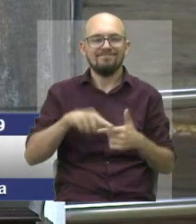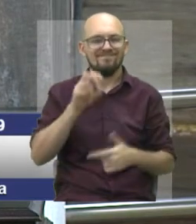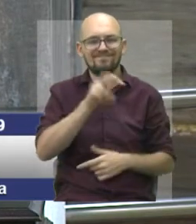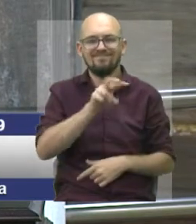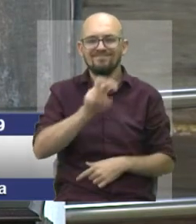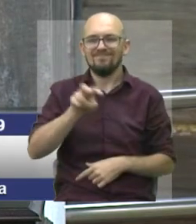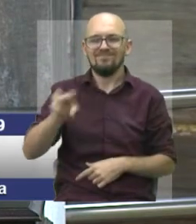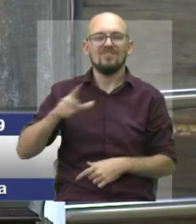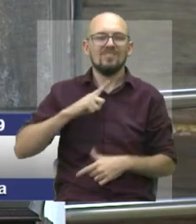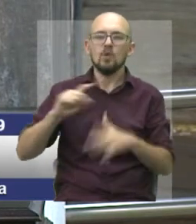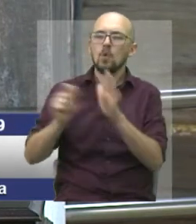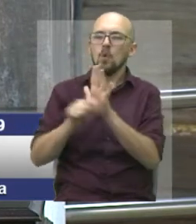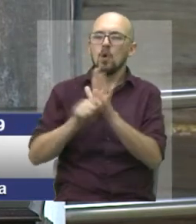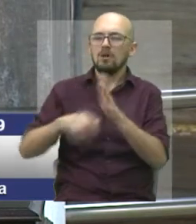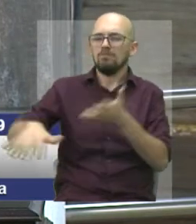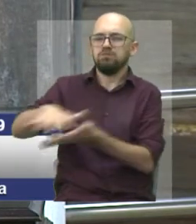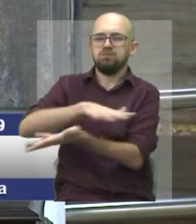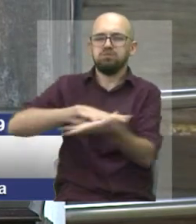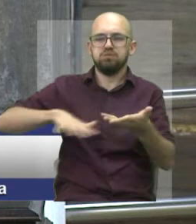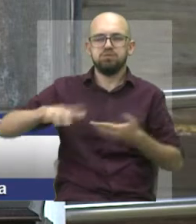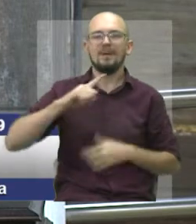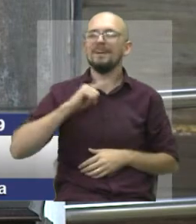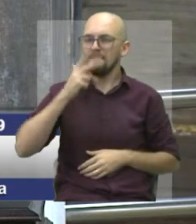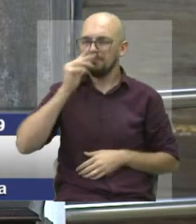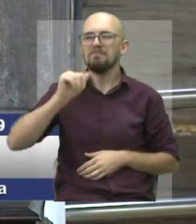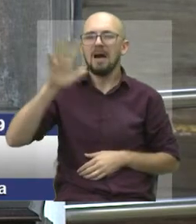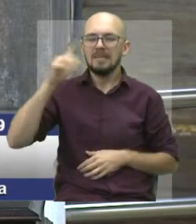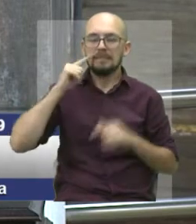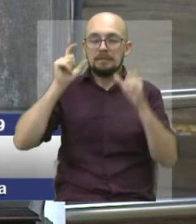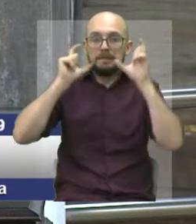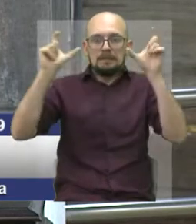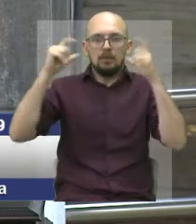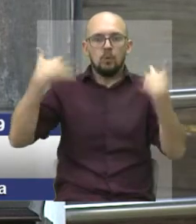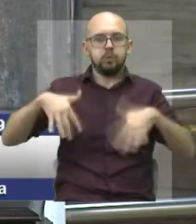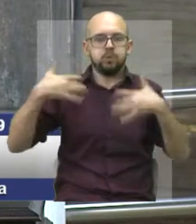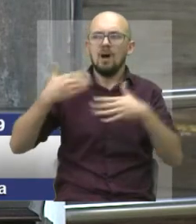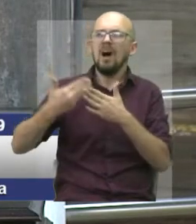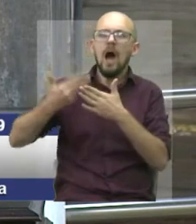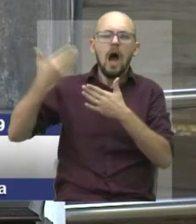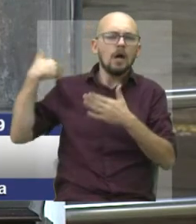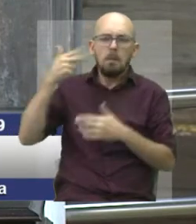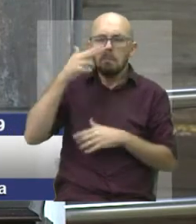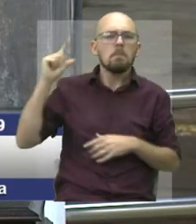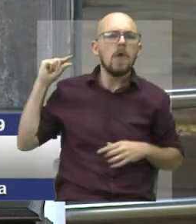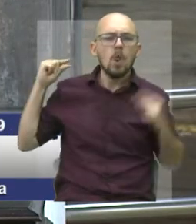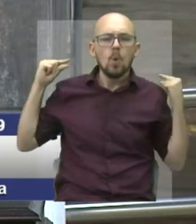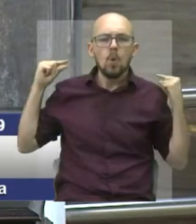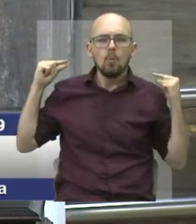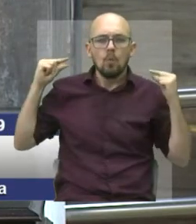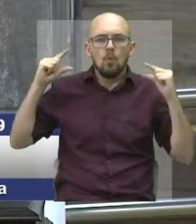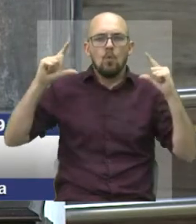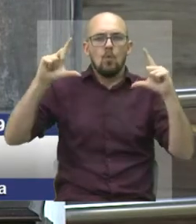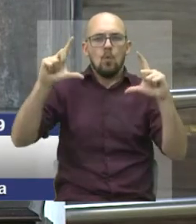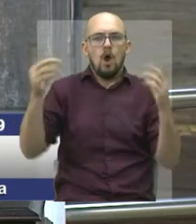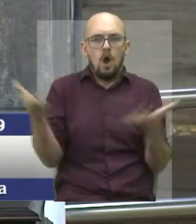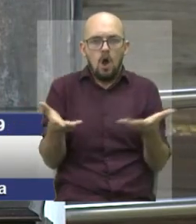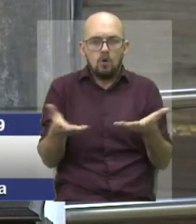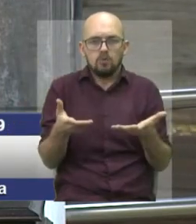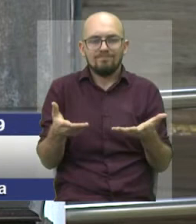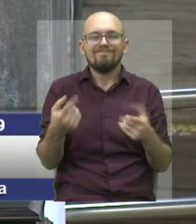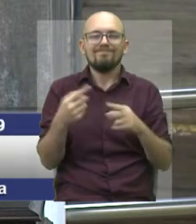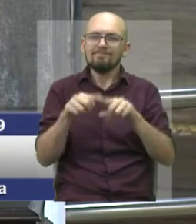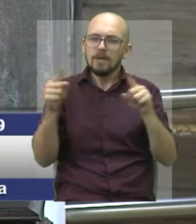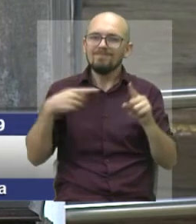né, ele está ainda mais alarmante do que antigamente, mas eu falo que esse programa, né, que já vem